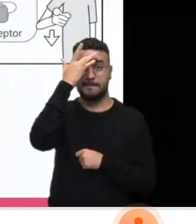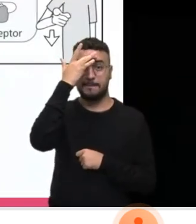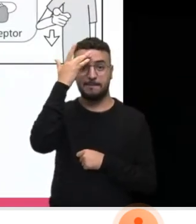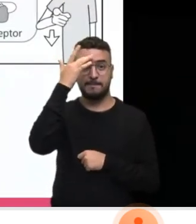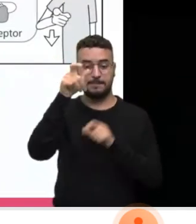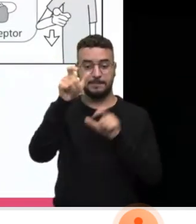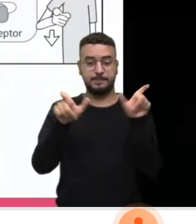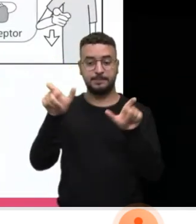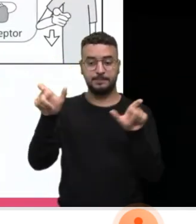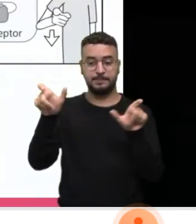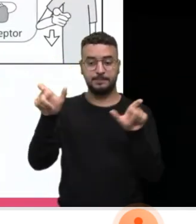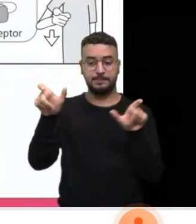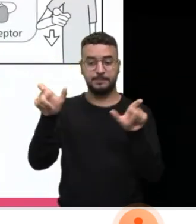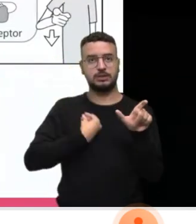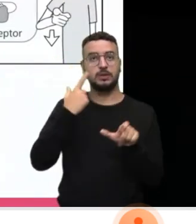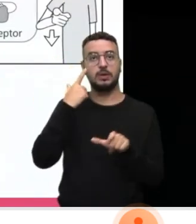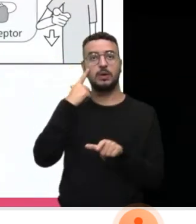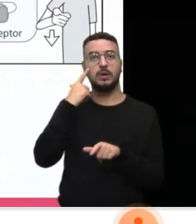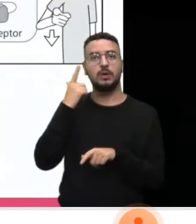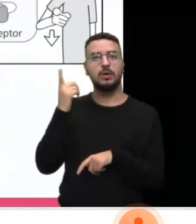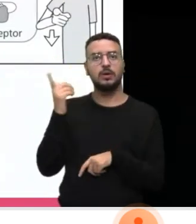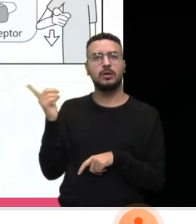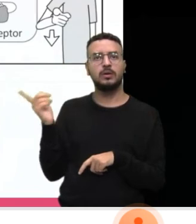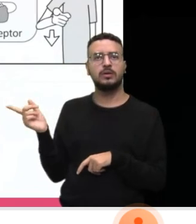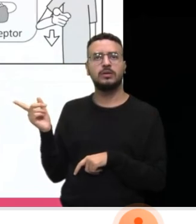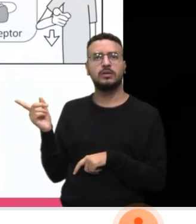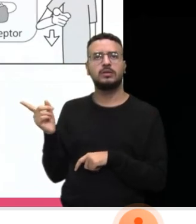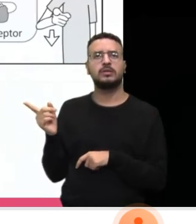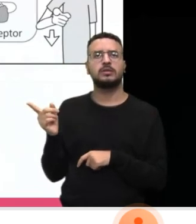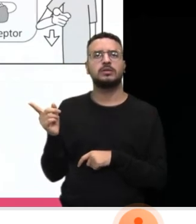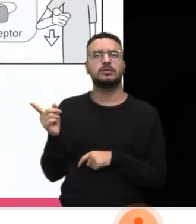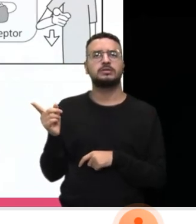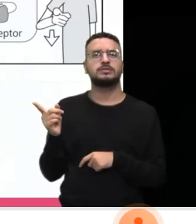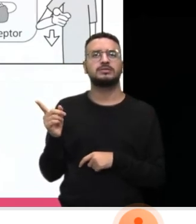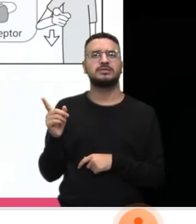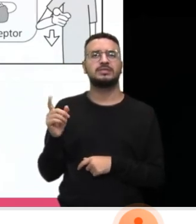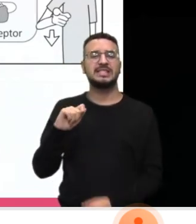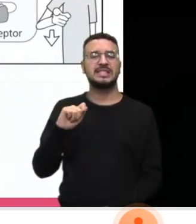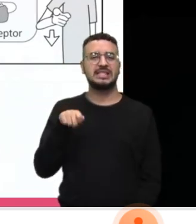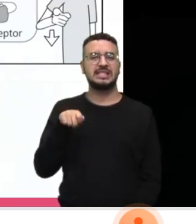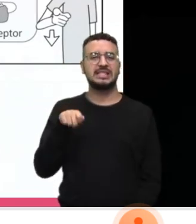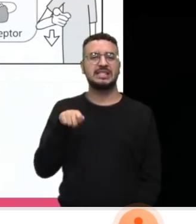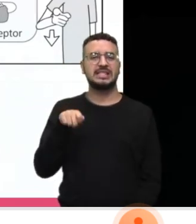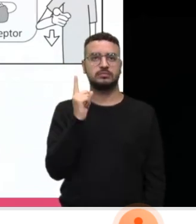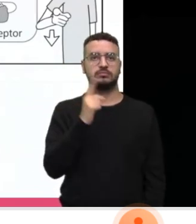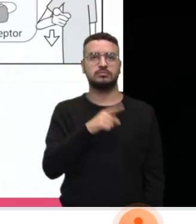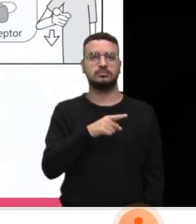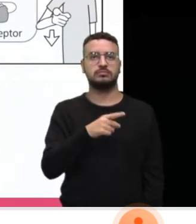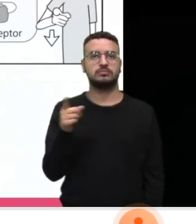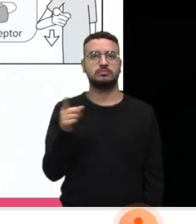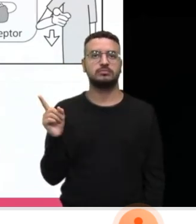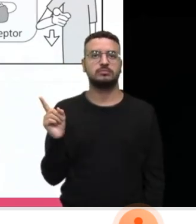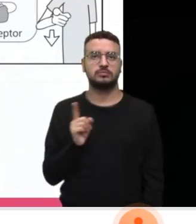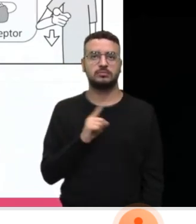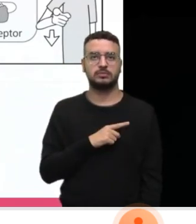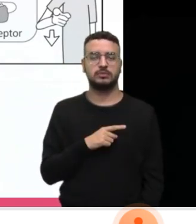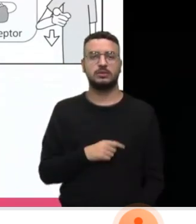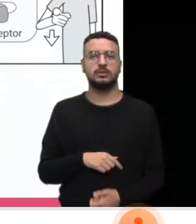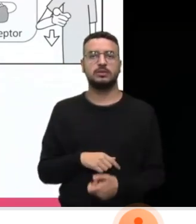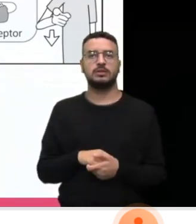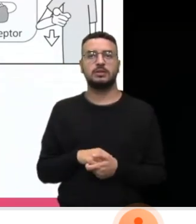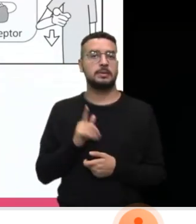sinalizando, aí eu fiz para você o receptor, e ele ou ela de um lado. Então, fica mais